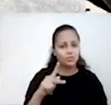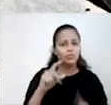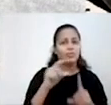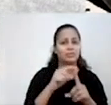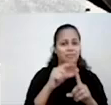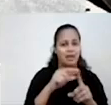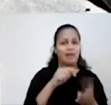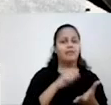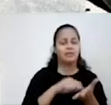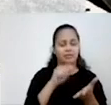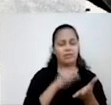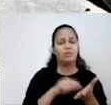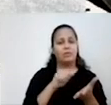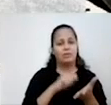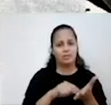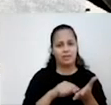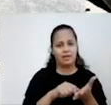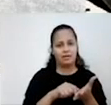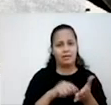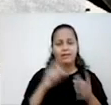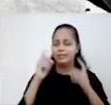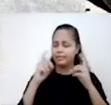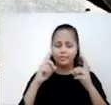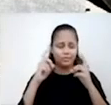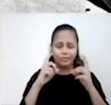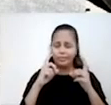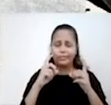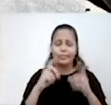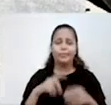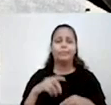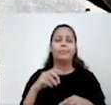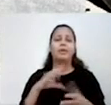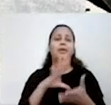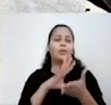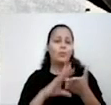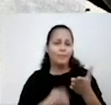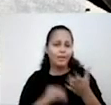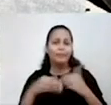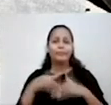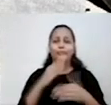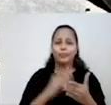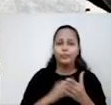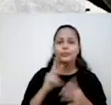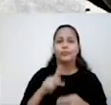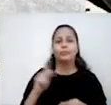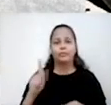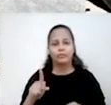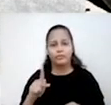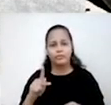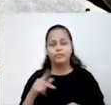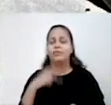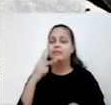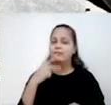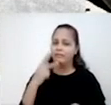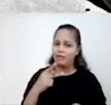as suas palavras, ok? Não se preocupem em copiar o que eu estou falando, exatamente da forma que eu estou